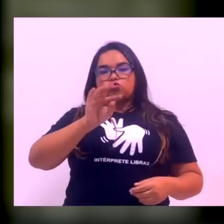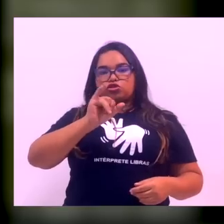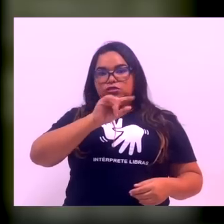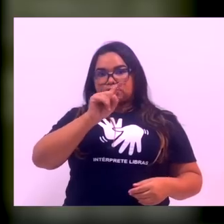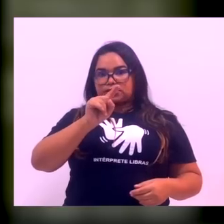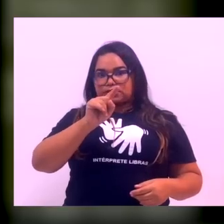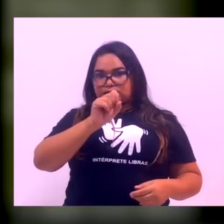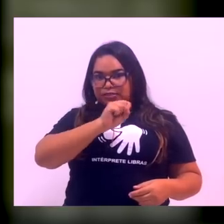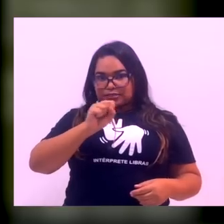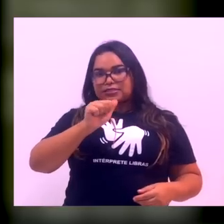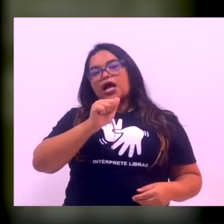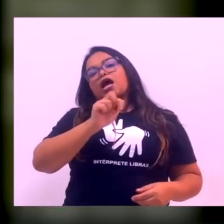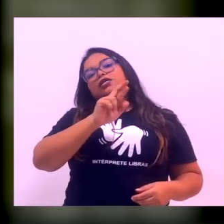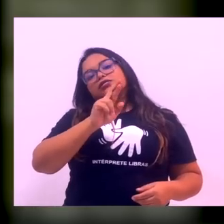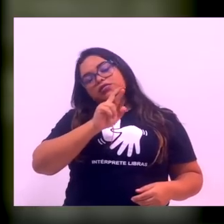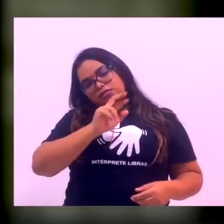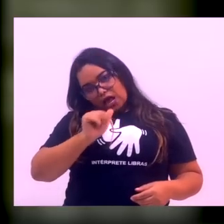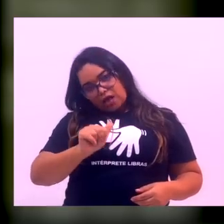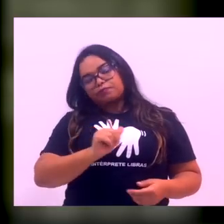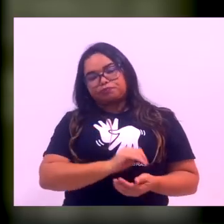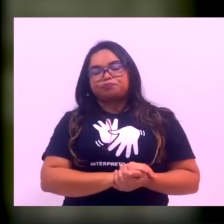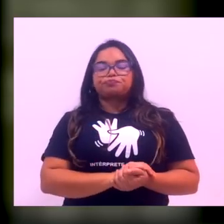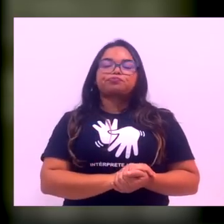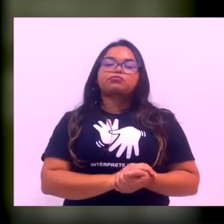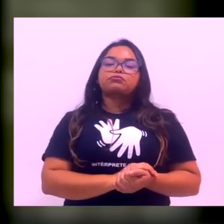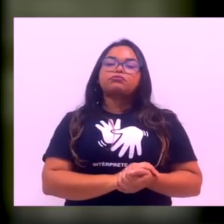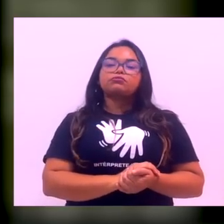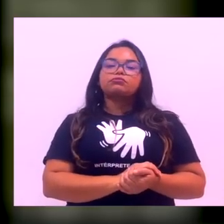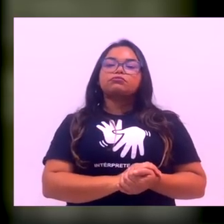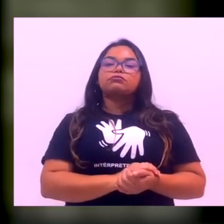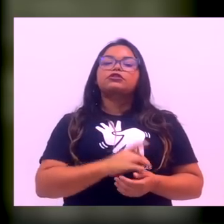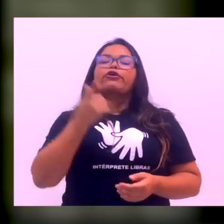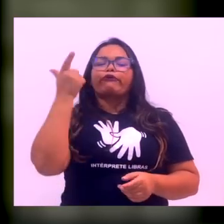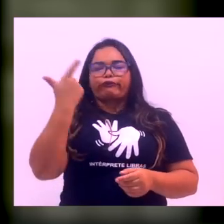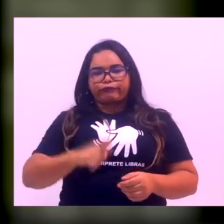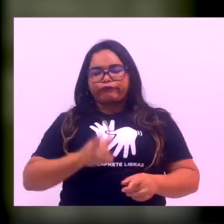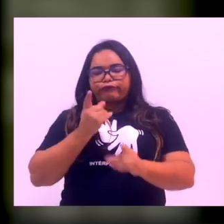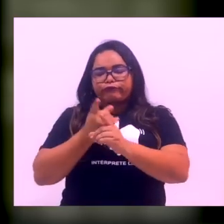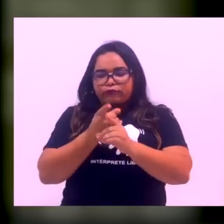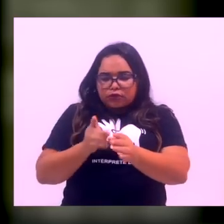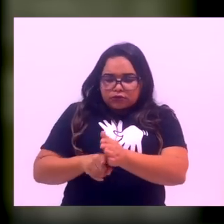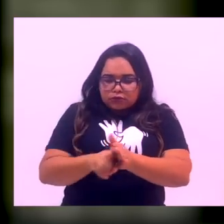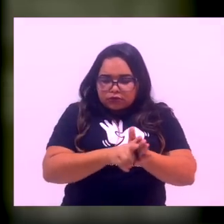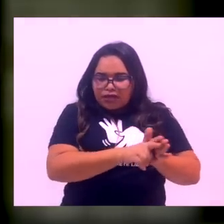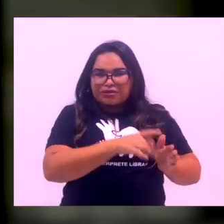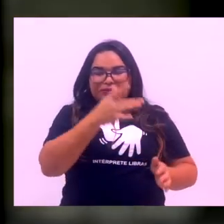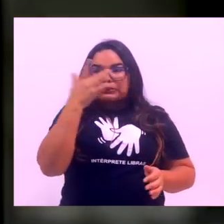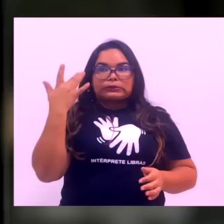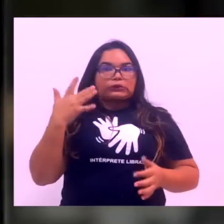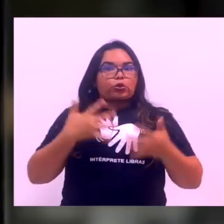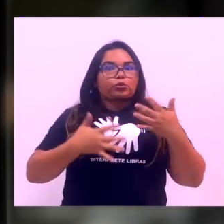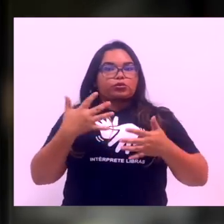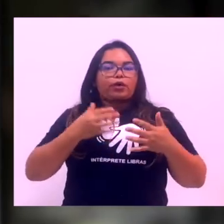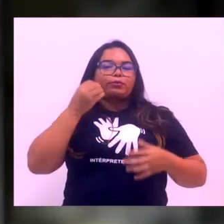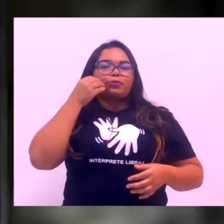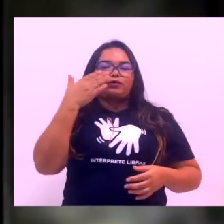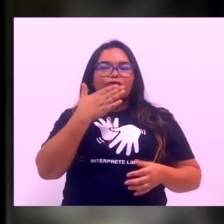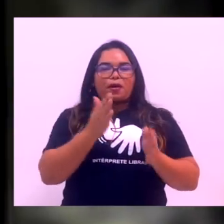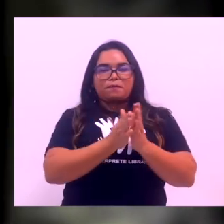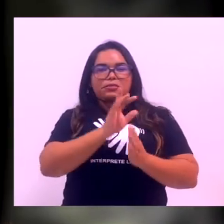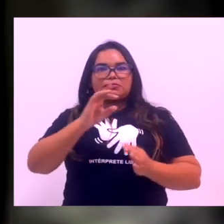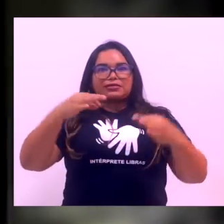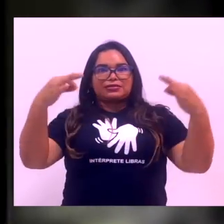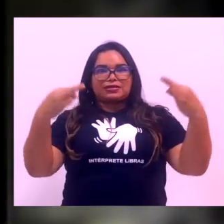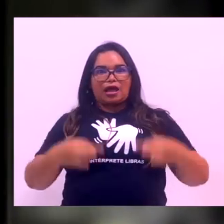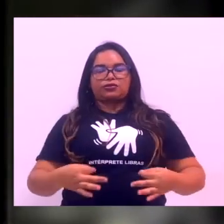Em 1916, uma inscrição foi encontrada, na qual havia um juramento conjunto de Belsazar e Nabonido.